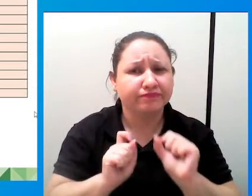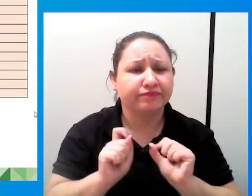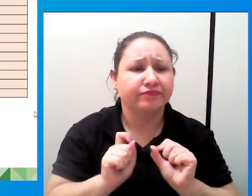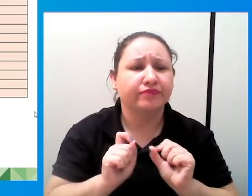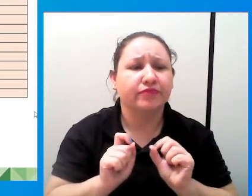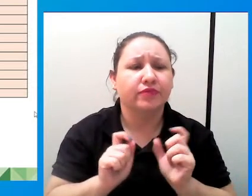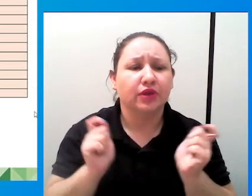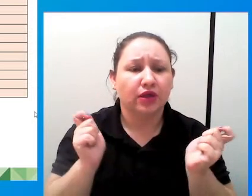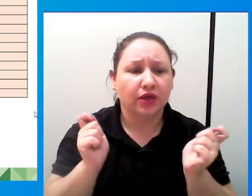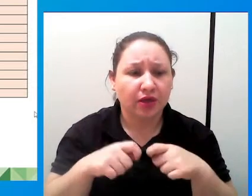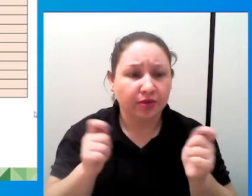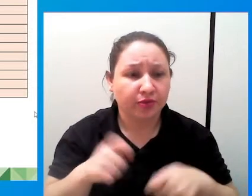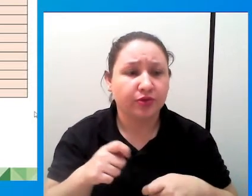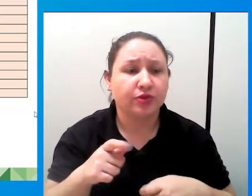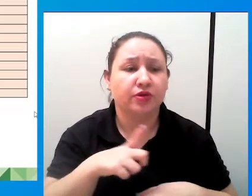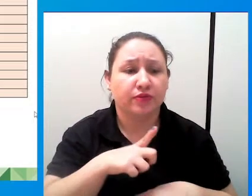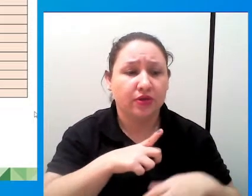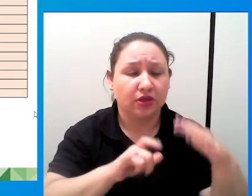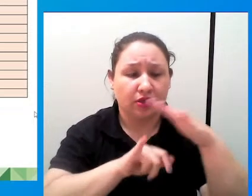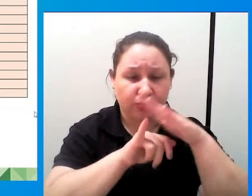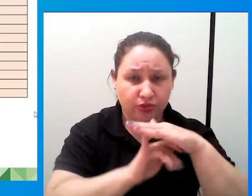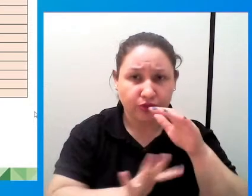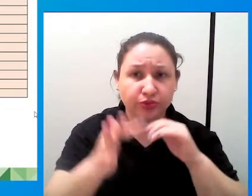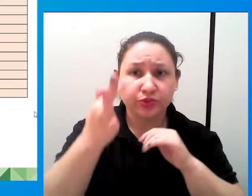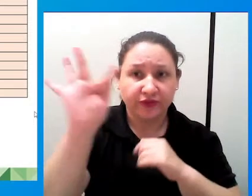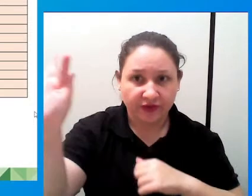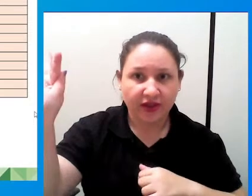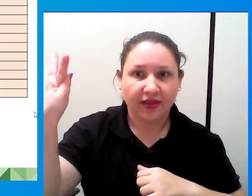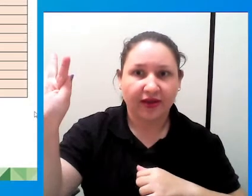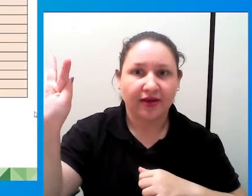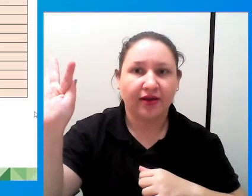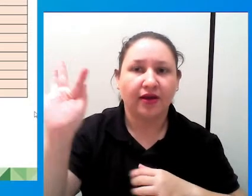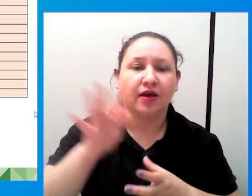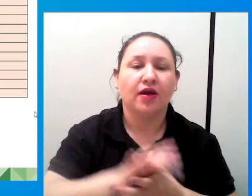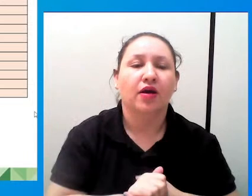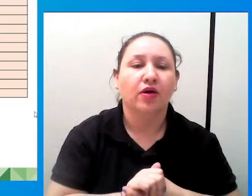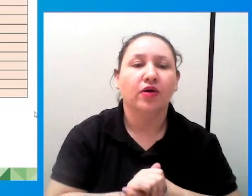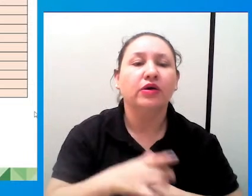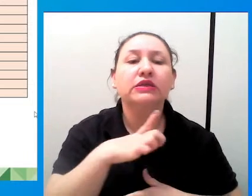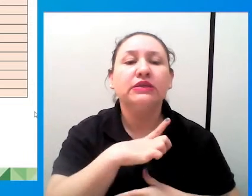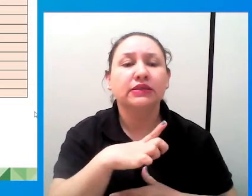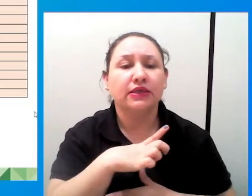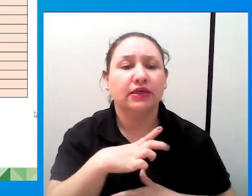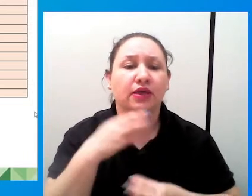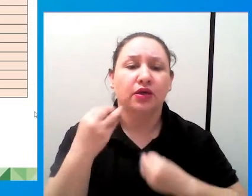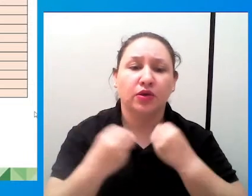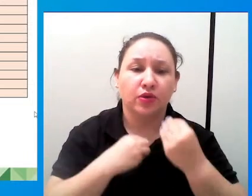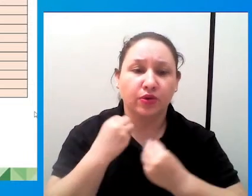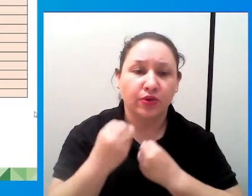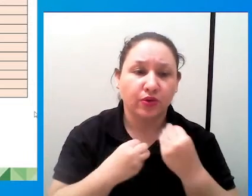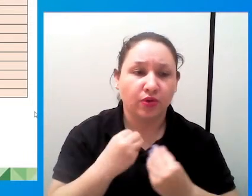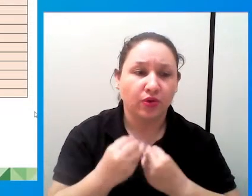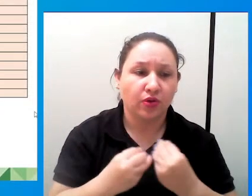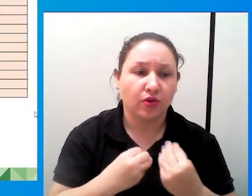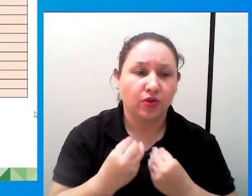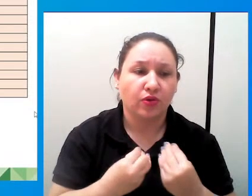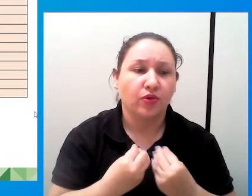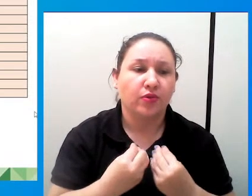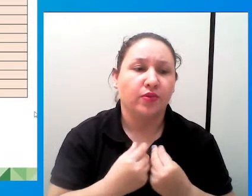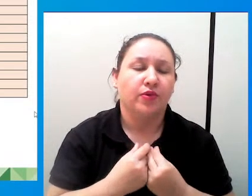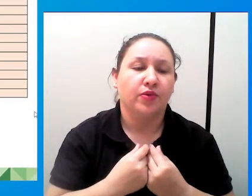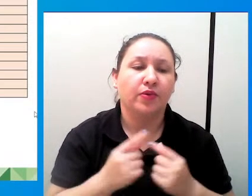possibilidade importante na rede federal, para além desse intercâmbio da forma, mas também é